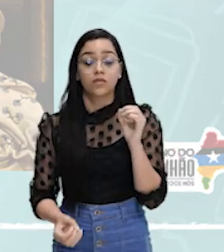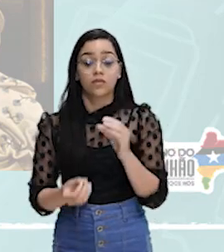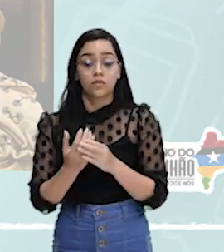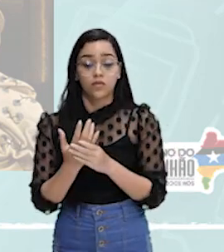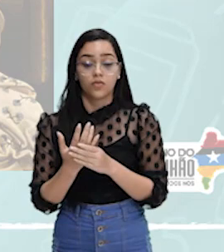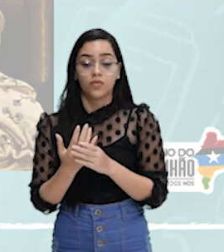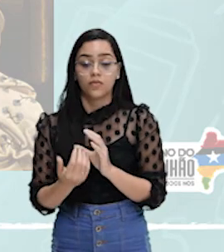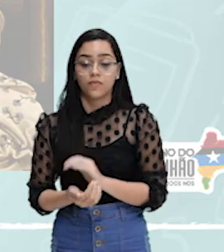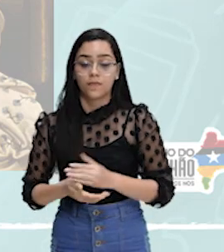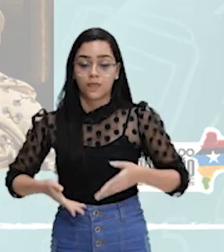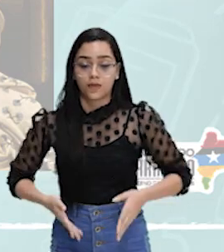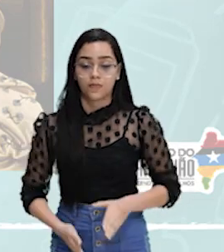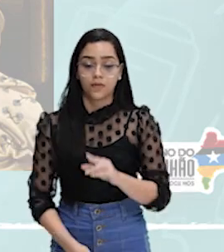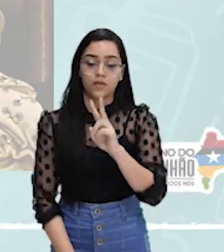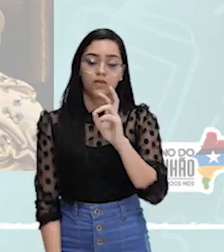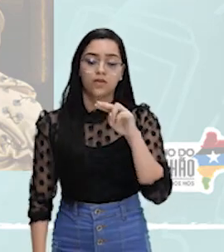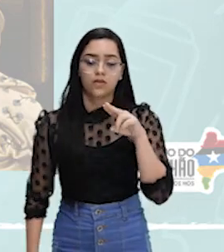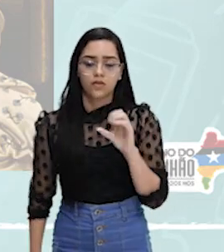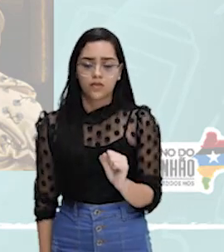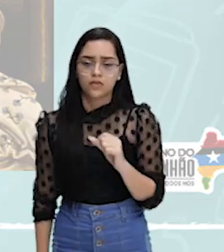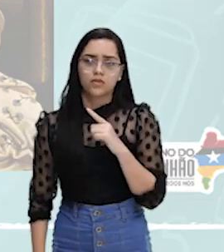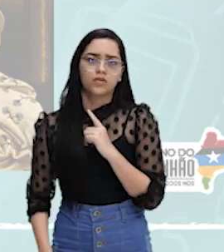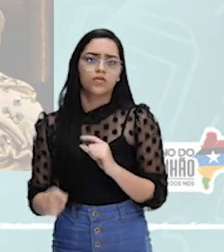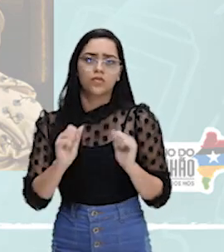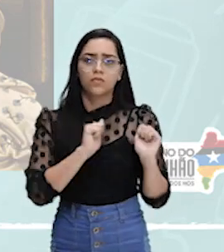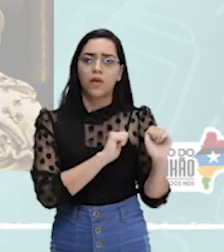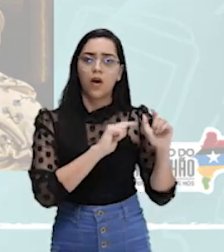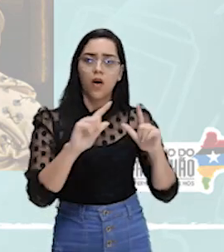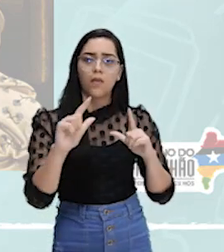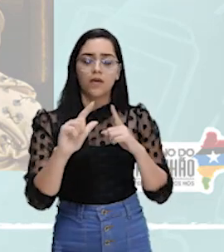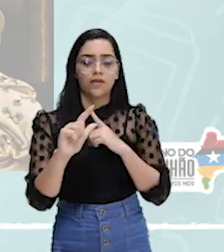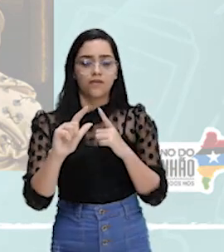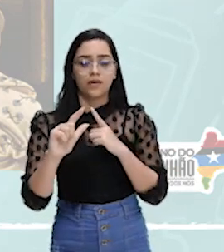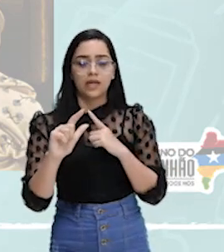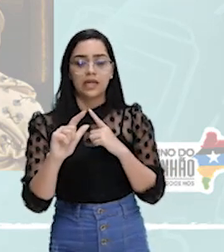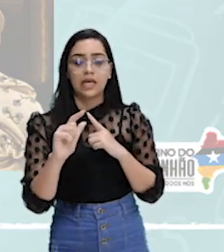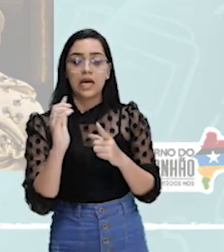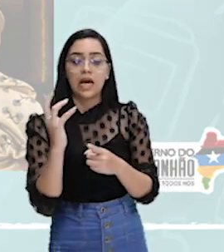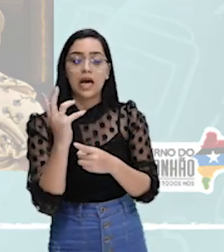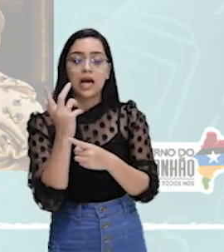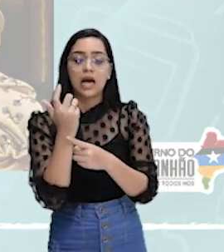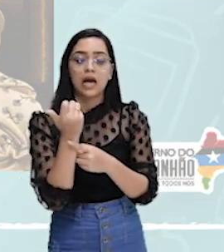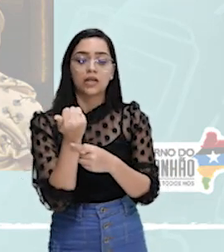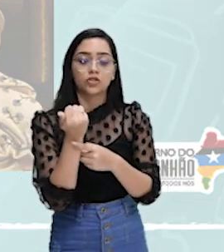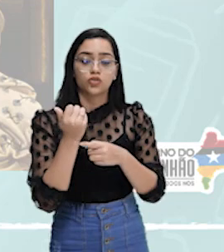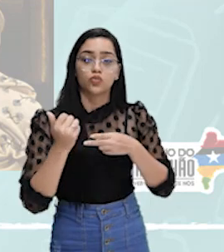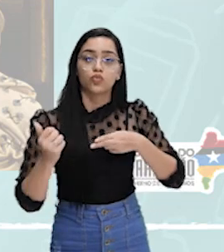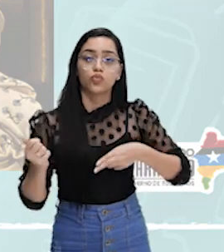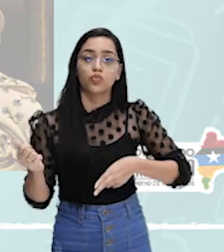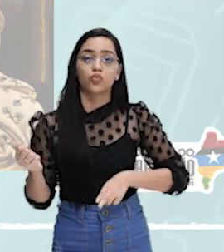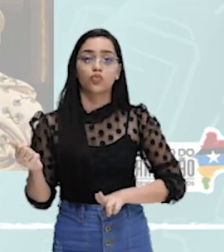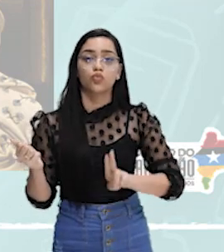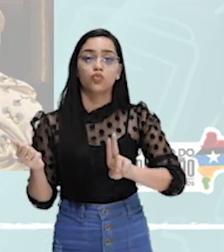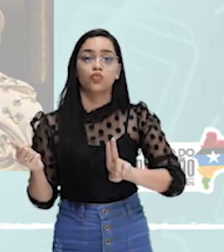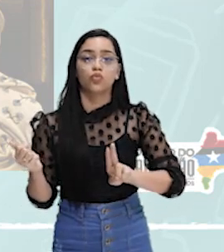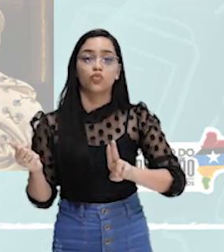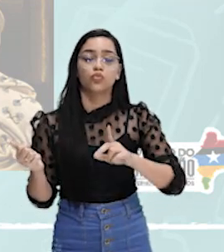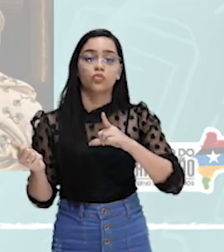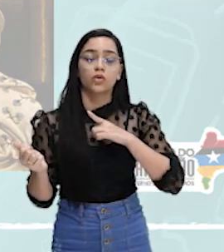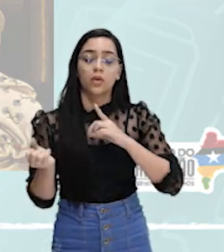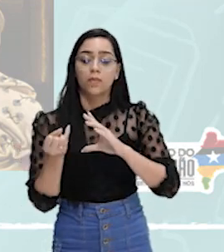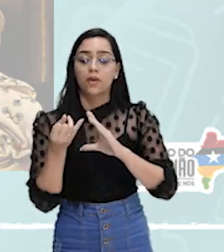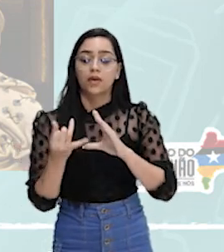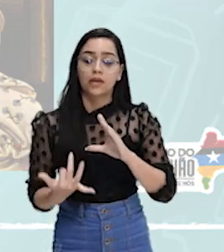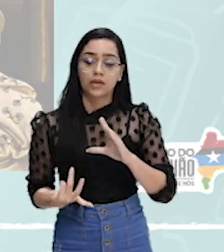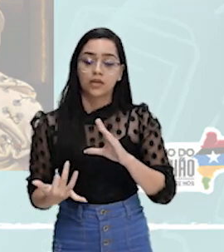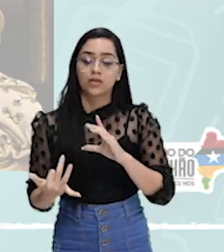obra Nascimento de Vênus, uma obra que você vê a arte do nudismo, que é uma característica